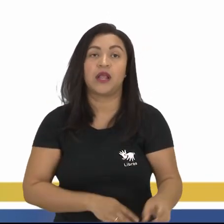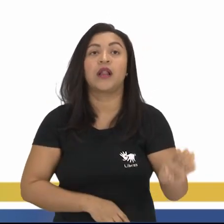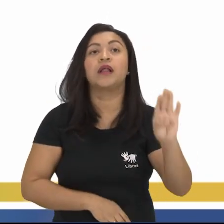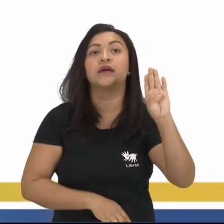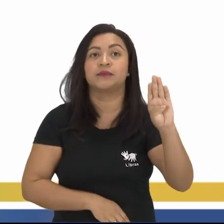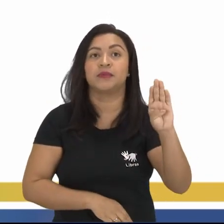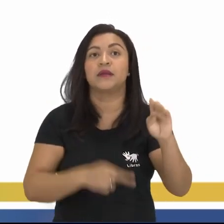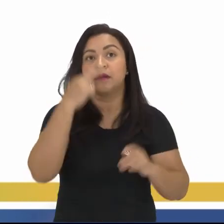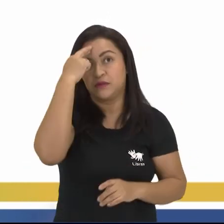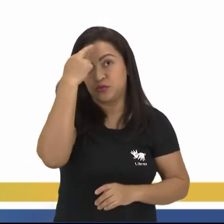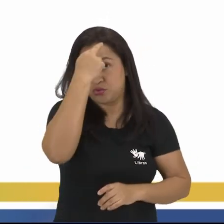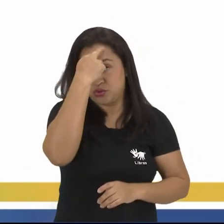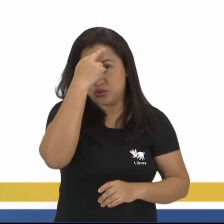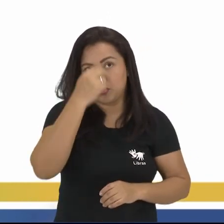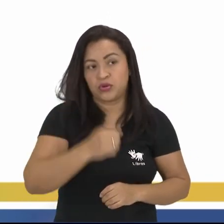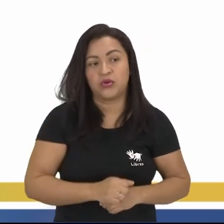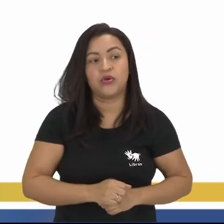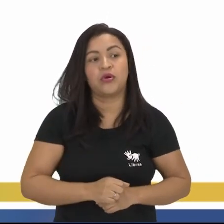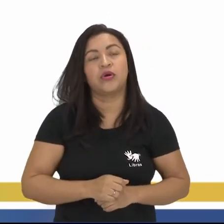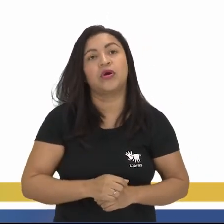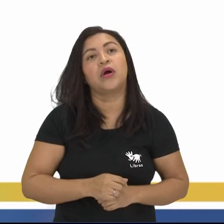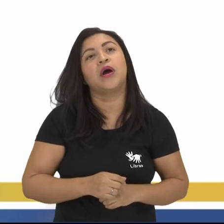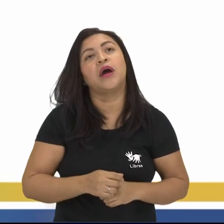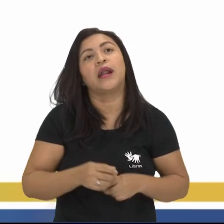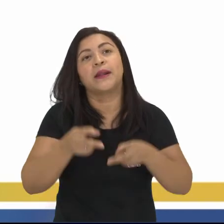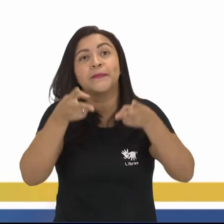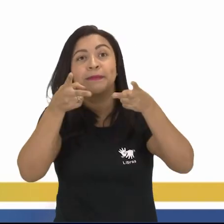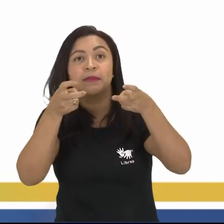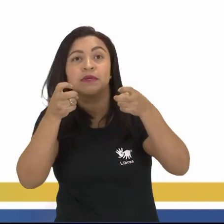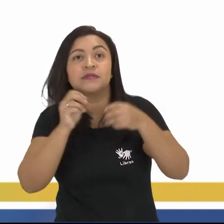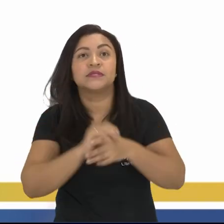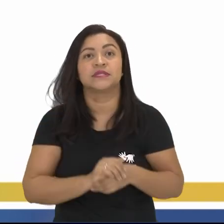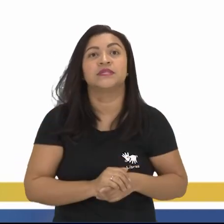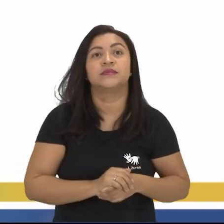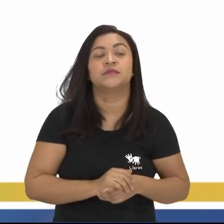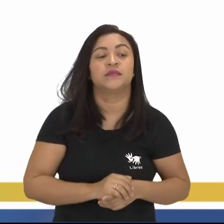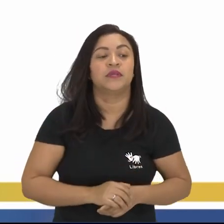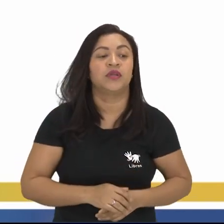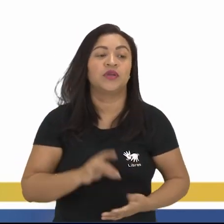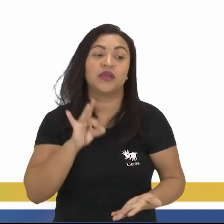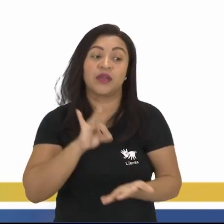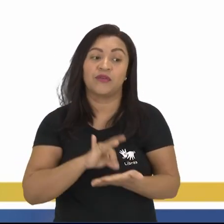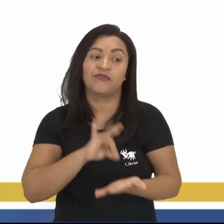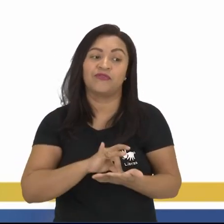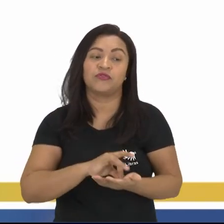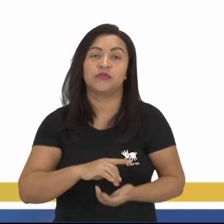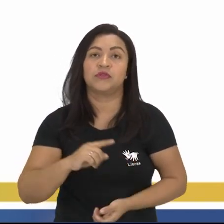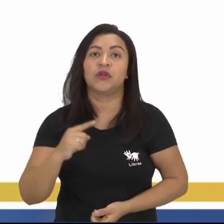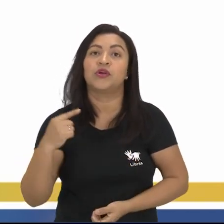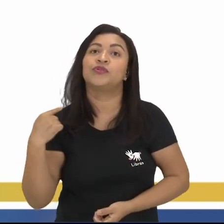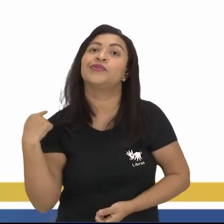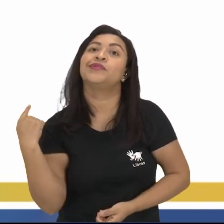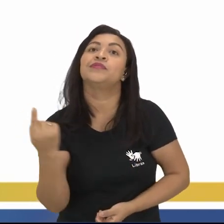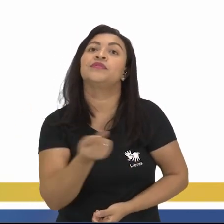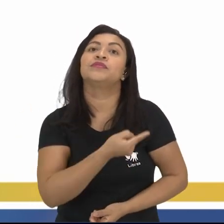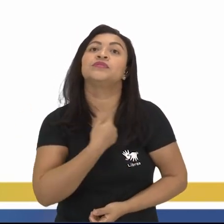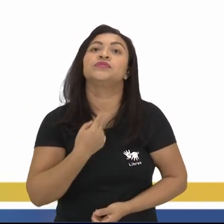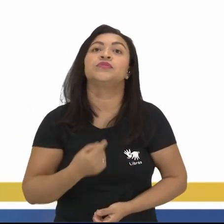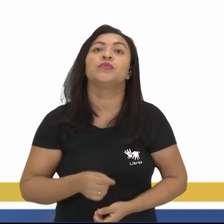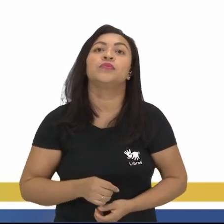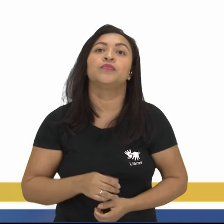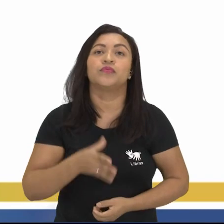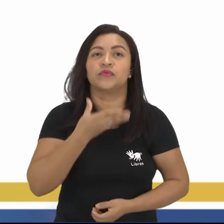A história permite perceber que a realidade depende unicamente das escolhas dos